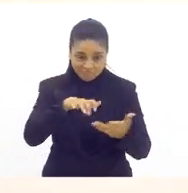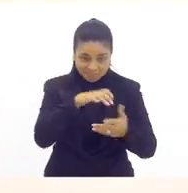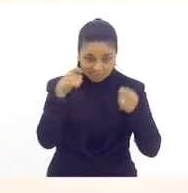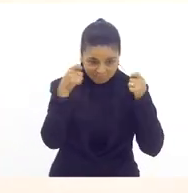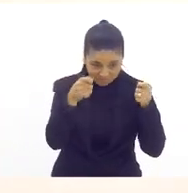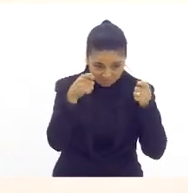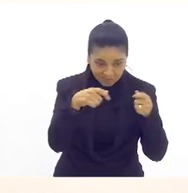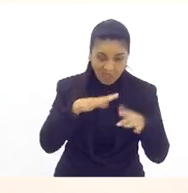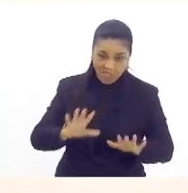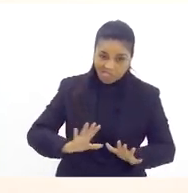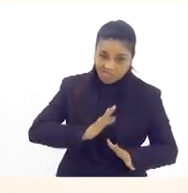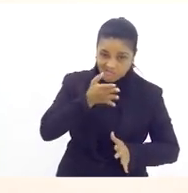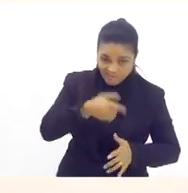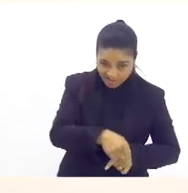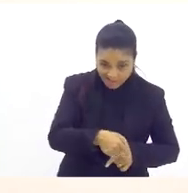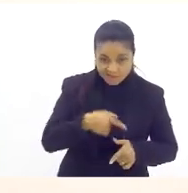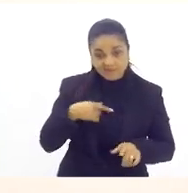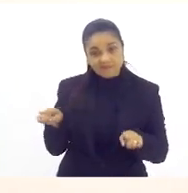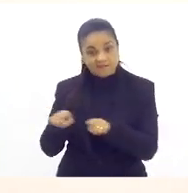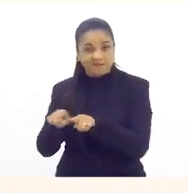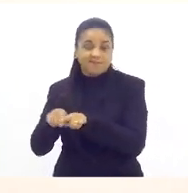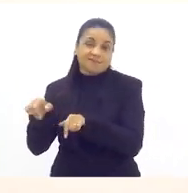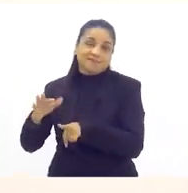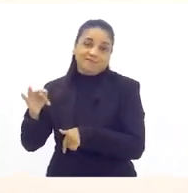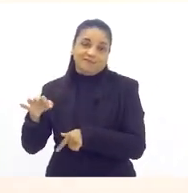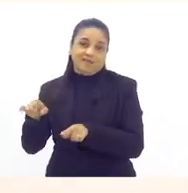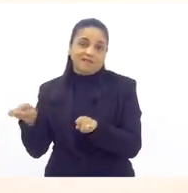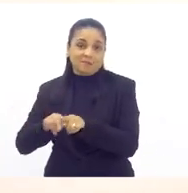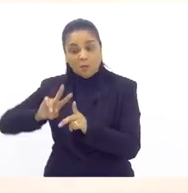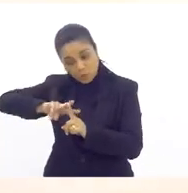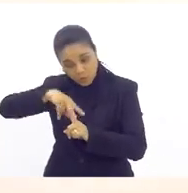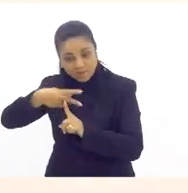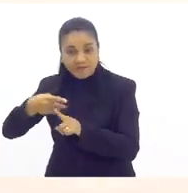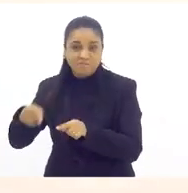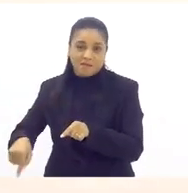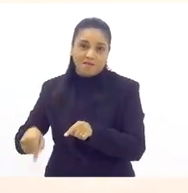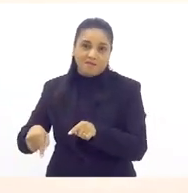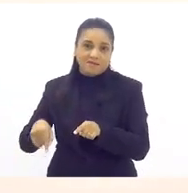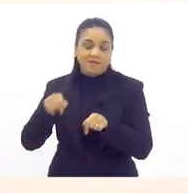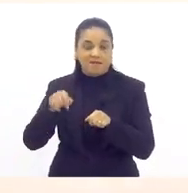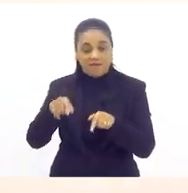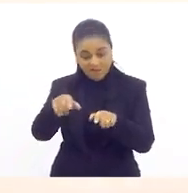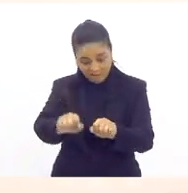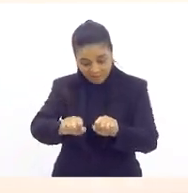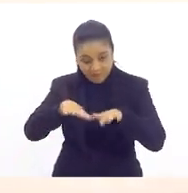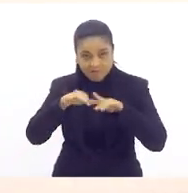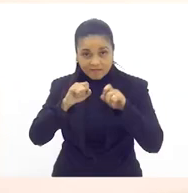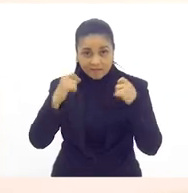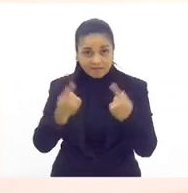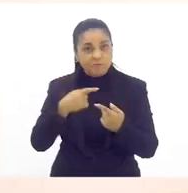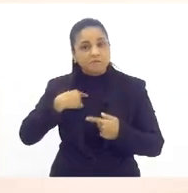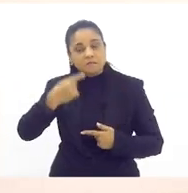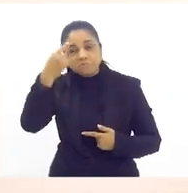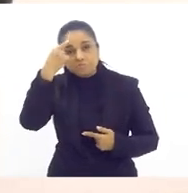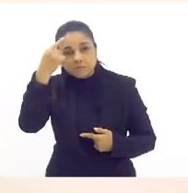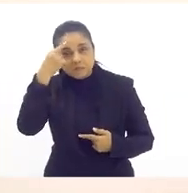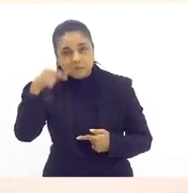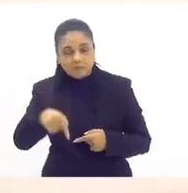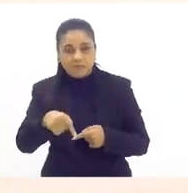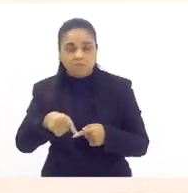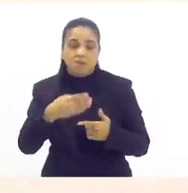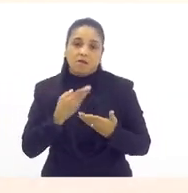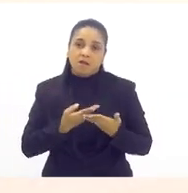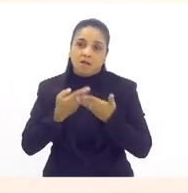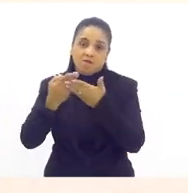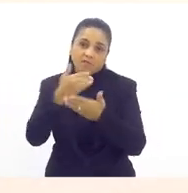eu não tô aqui fazendo defesa de absolutamente nada mas eu trago para essa casa refletir que a presença da fé que leve até o governo